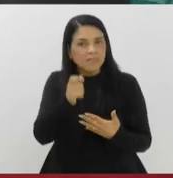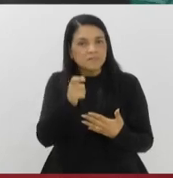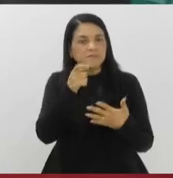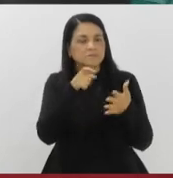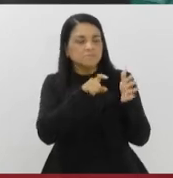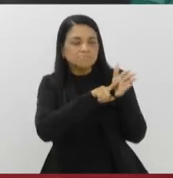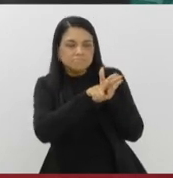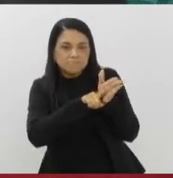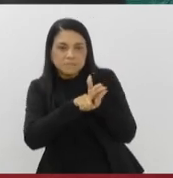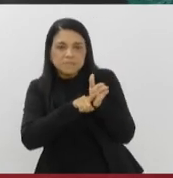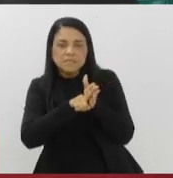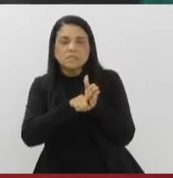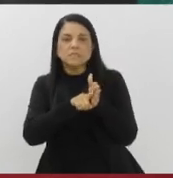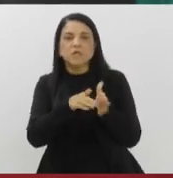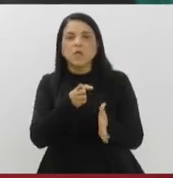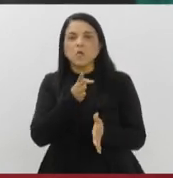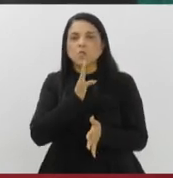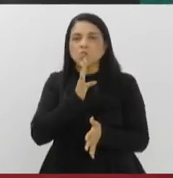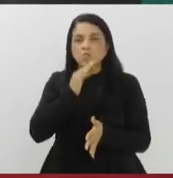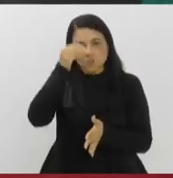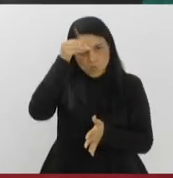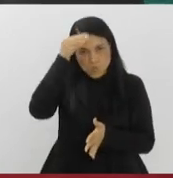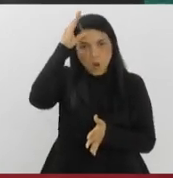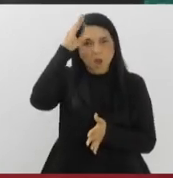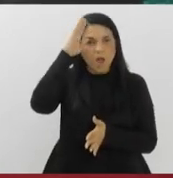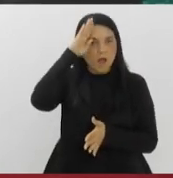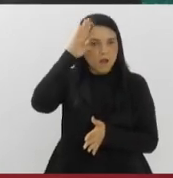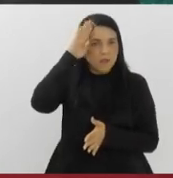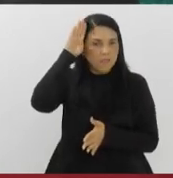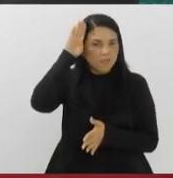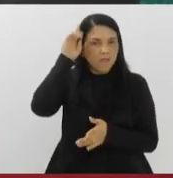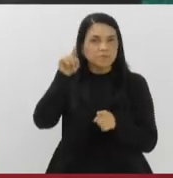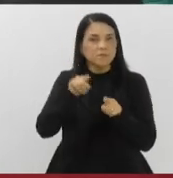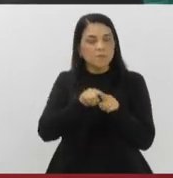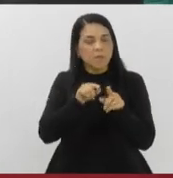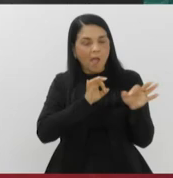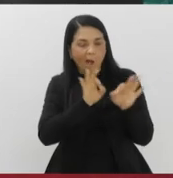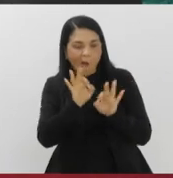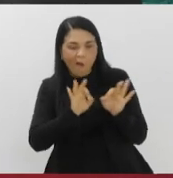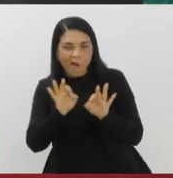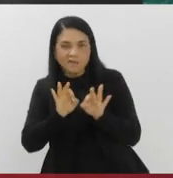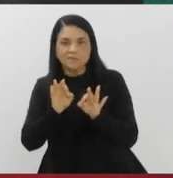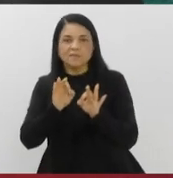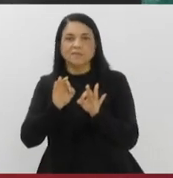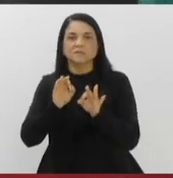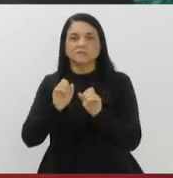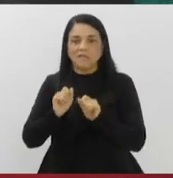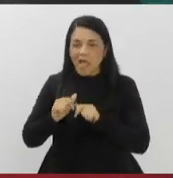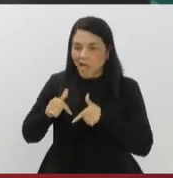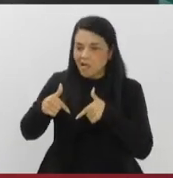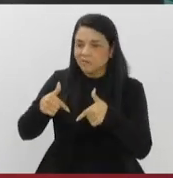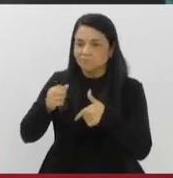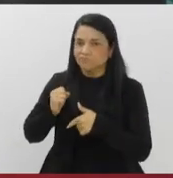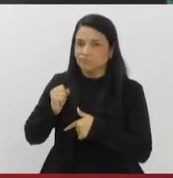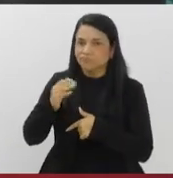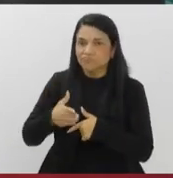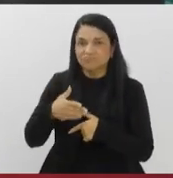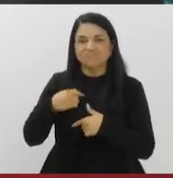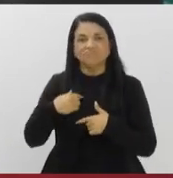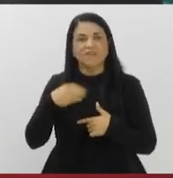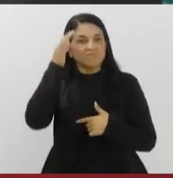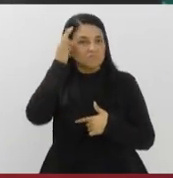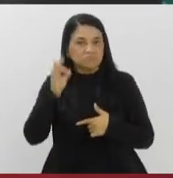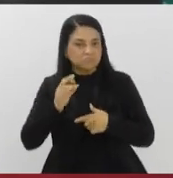conhecimento acadêmico, né, das nossas atitudes e das nossas organizações, que muitas vezes não são entendidas nem percebidas e não